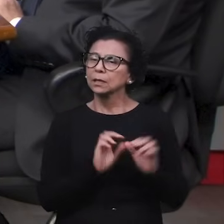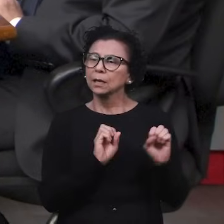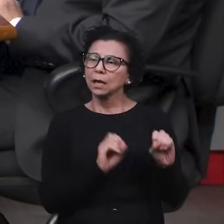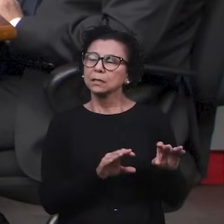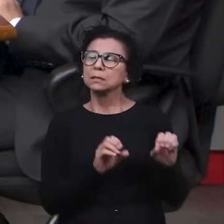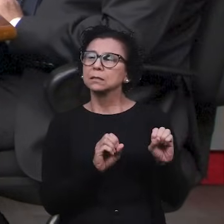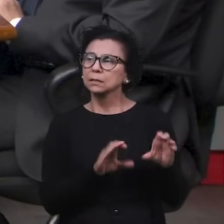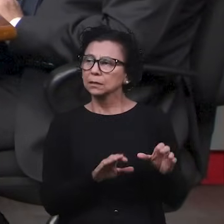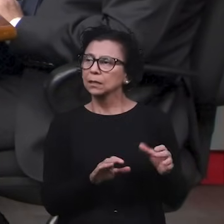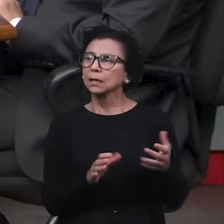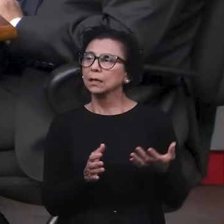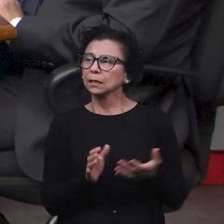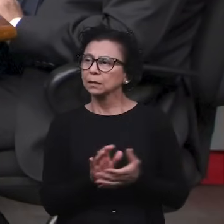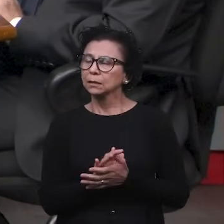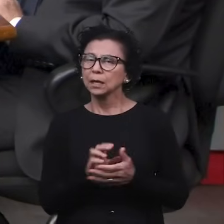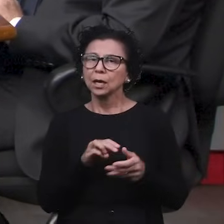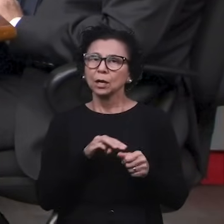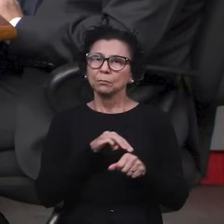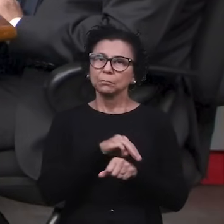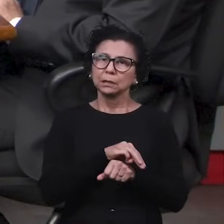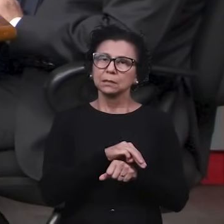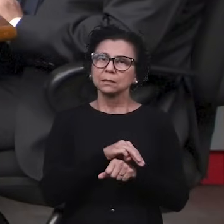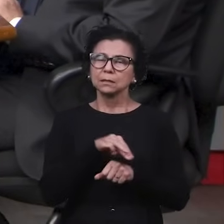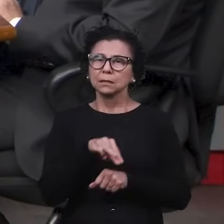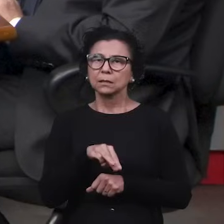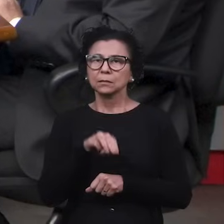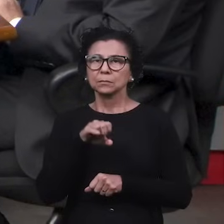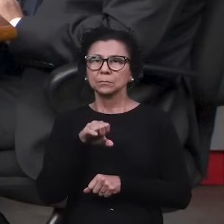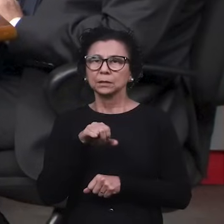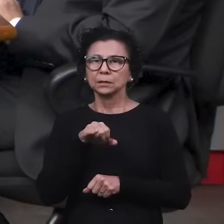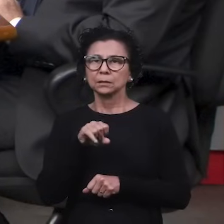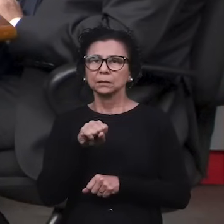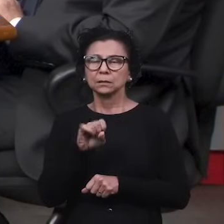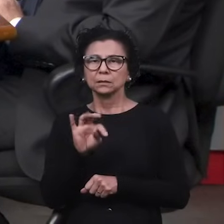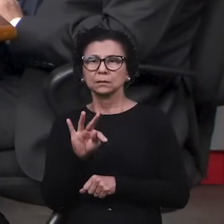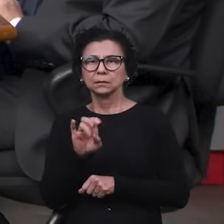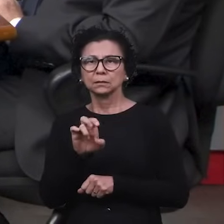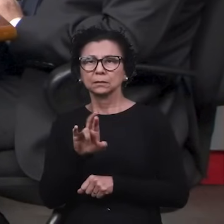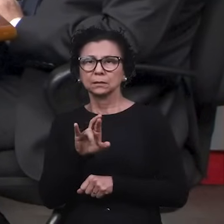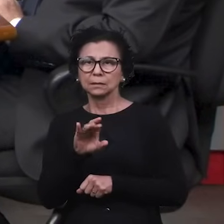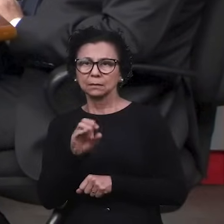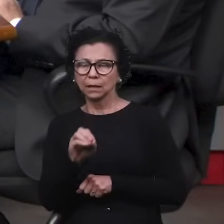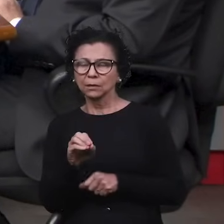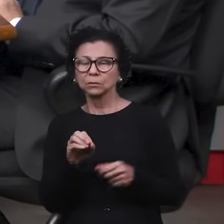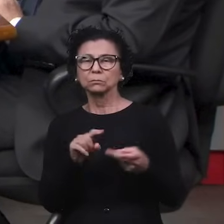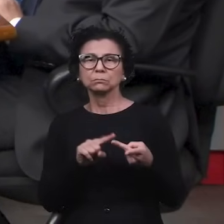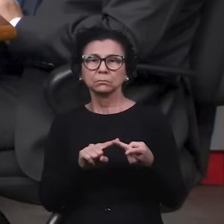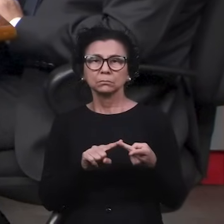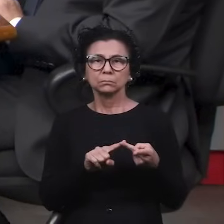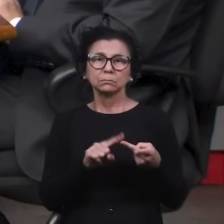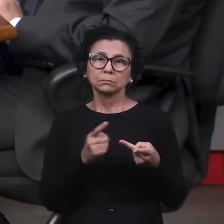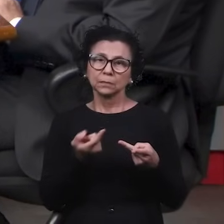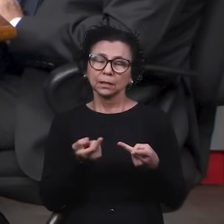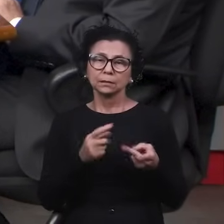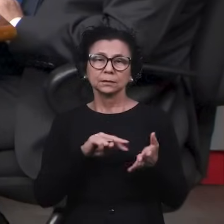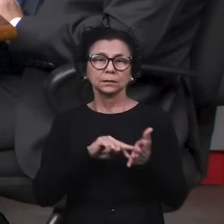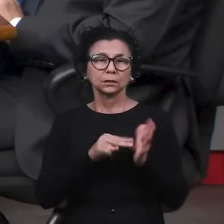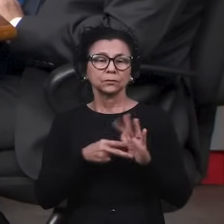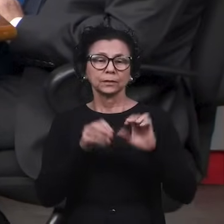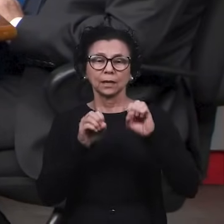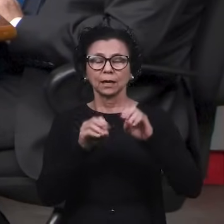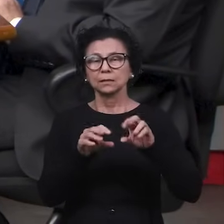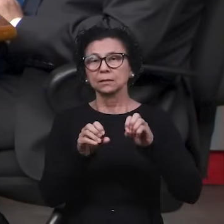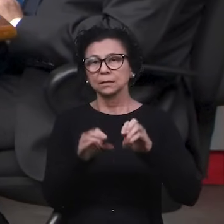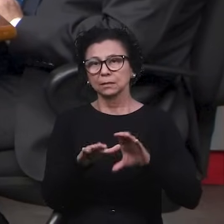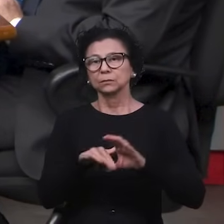ensinar já é professor, né? Então, haja dedicação no ensino. E é exatamente isso que nós vamos abordar aqui